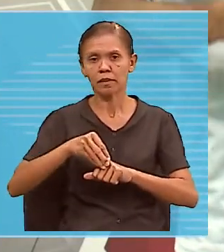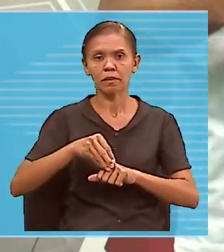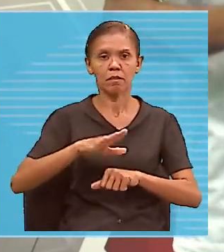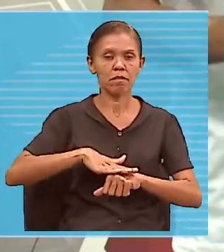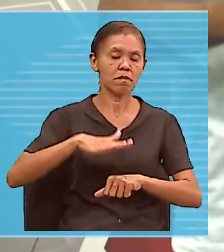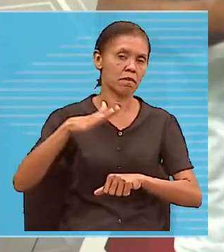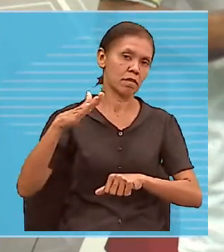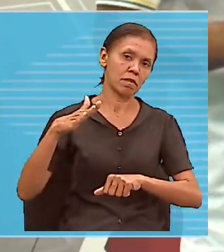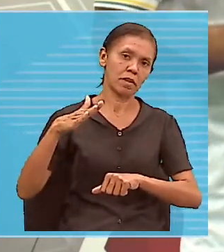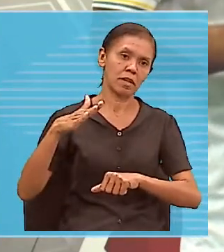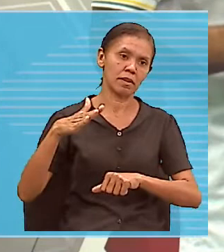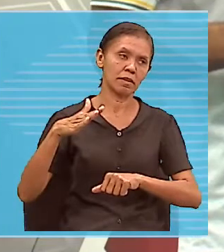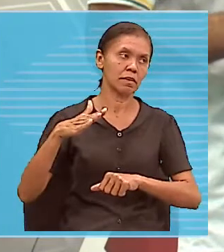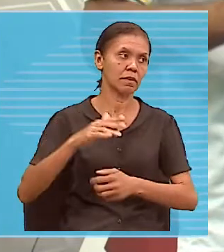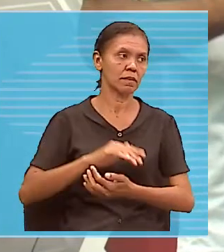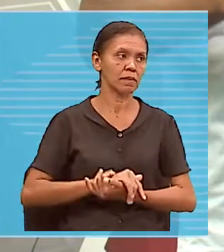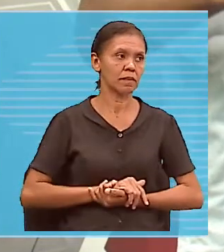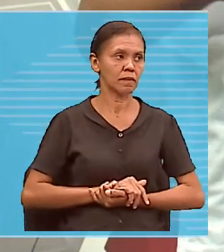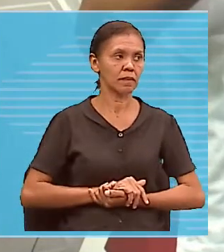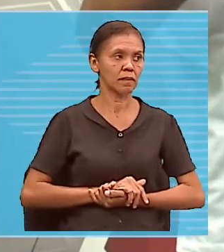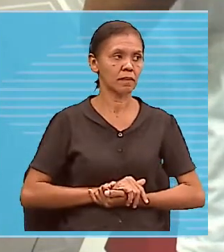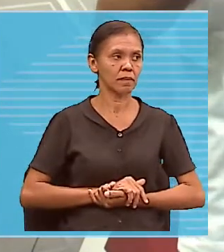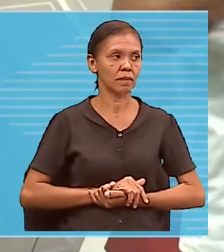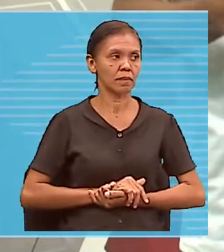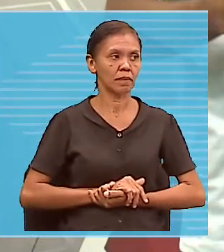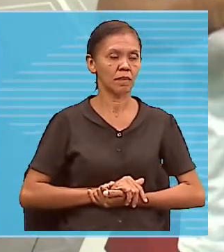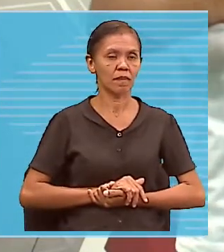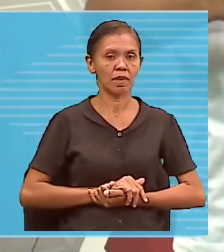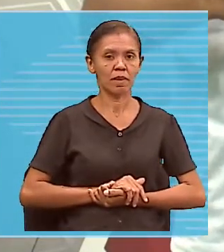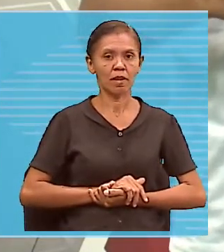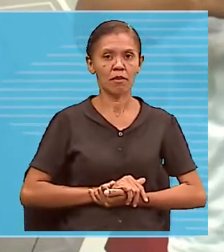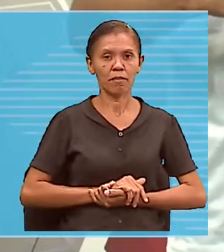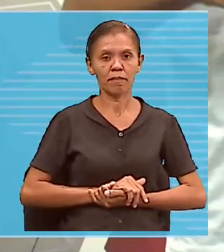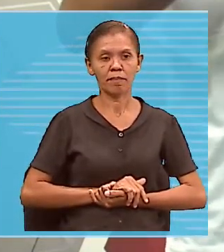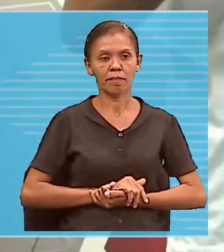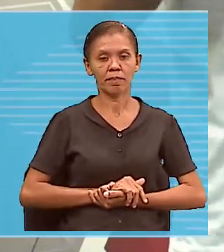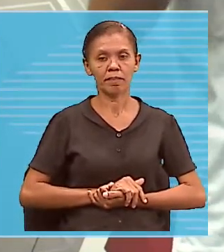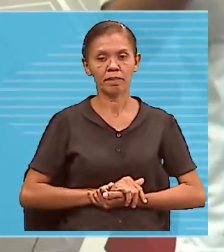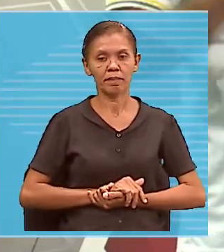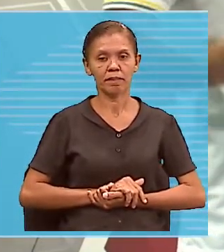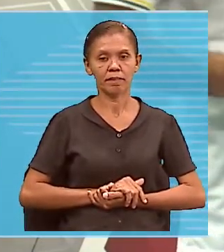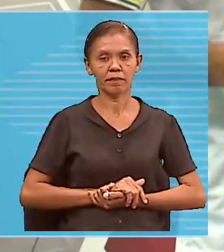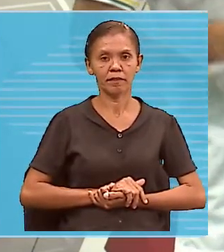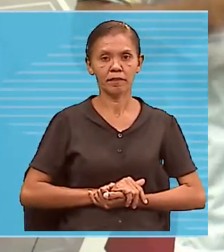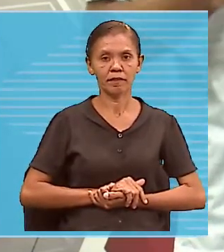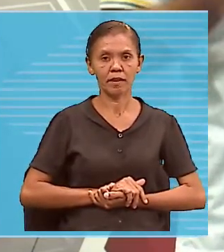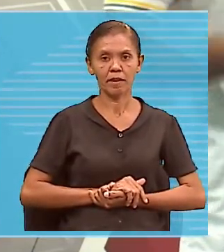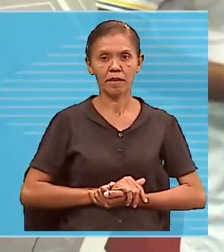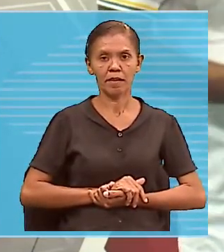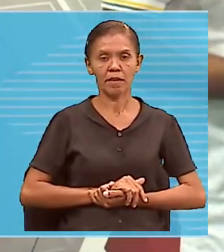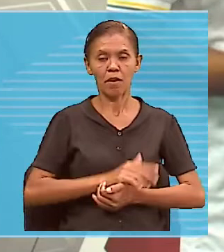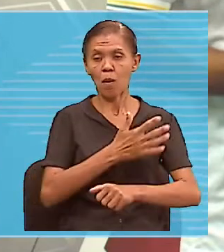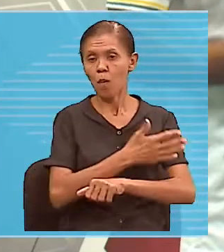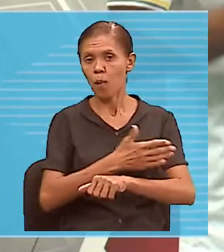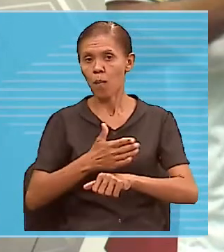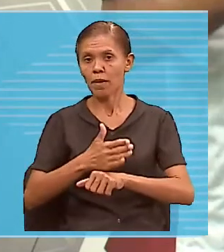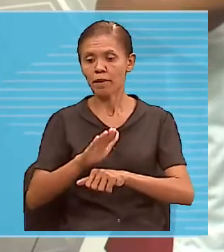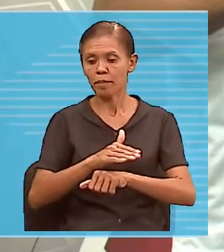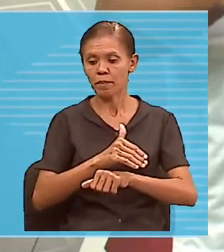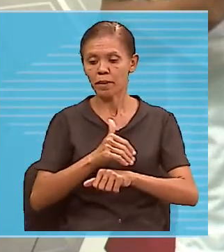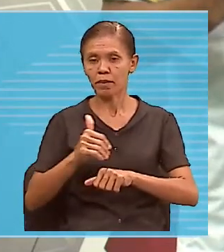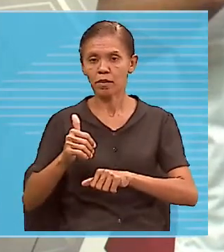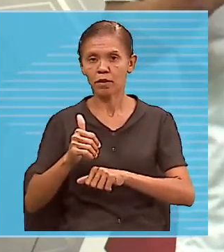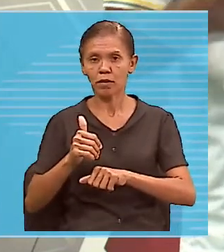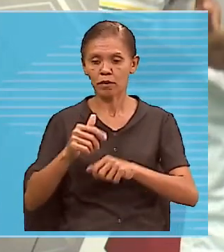conhecimento, mais ele adquire o hábito, a melhor forma de se comunicar. Antes,